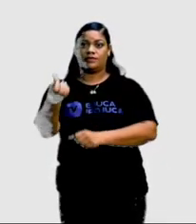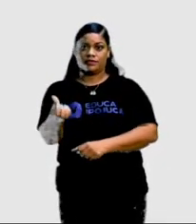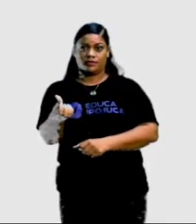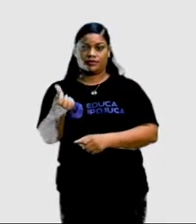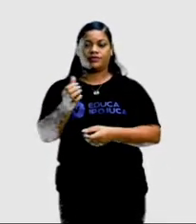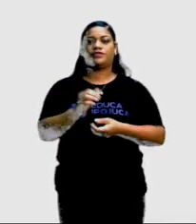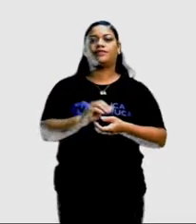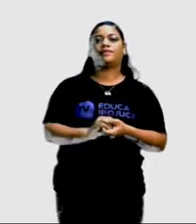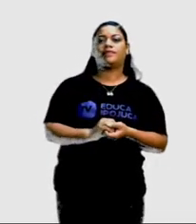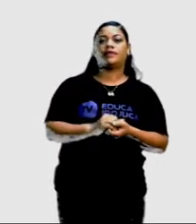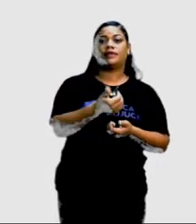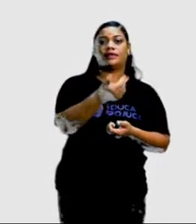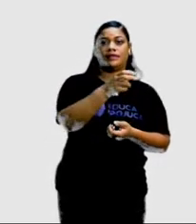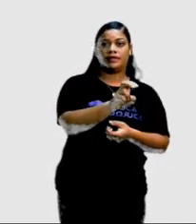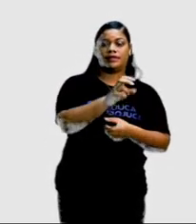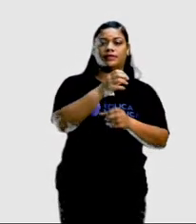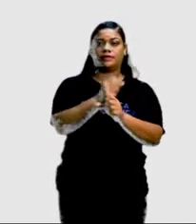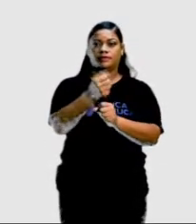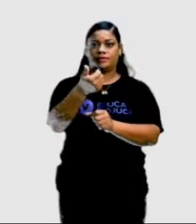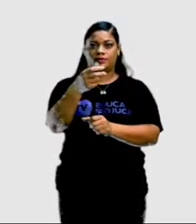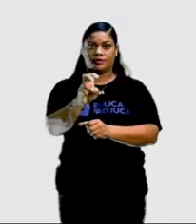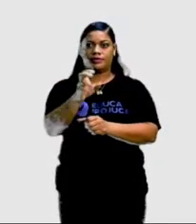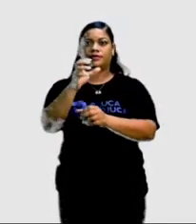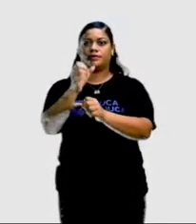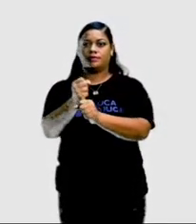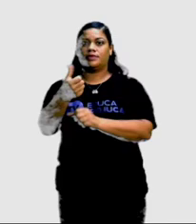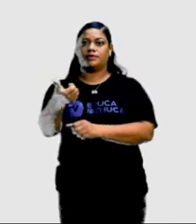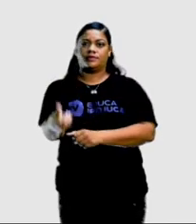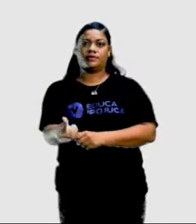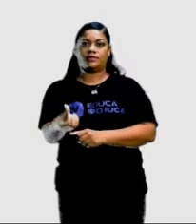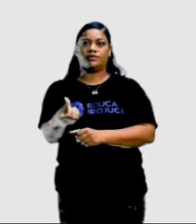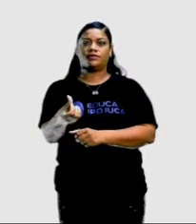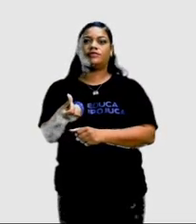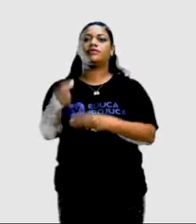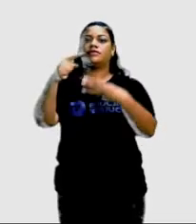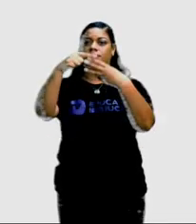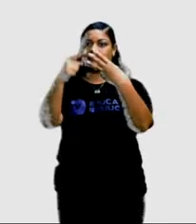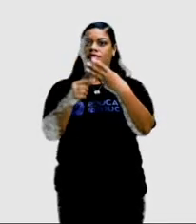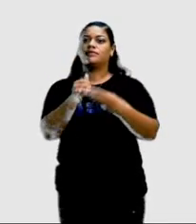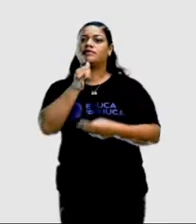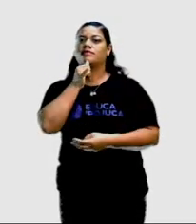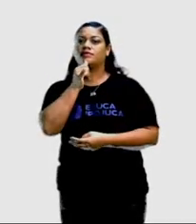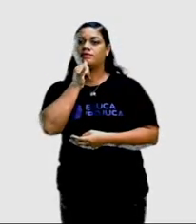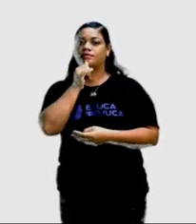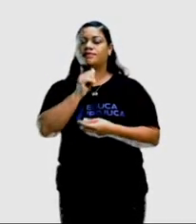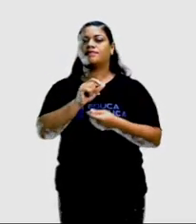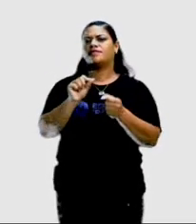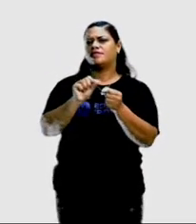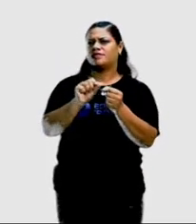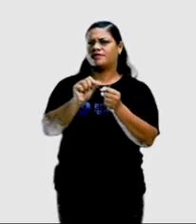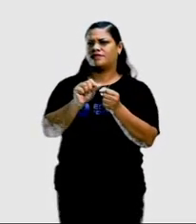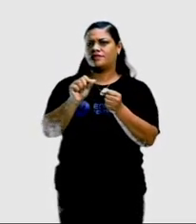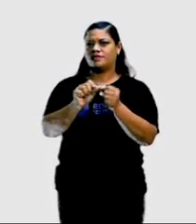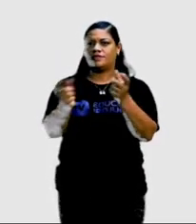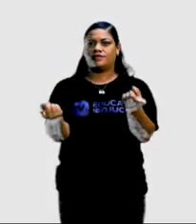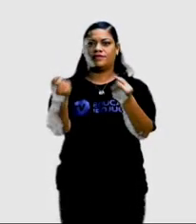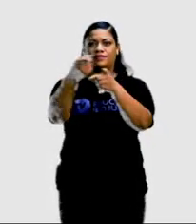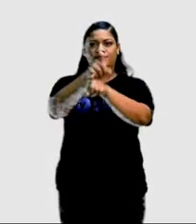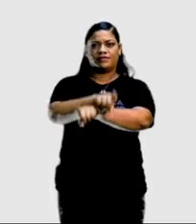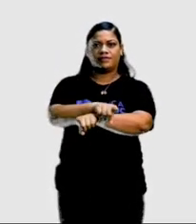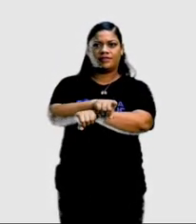exemplo. 15 mais 15 mais 16 também foi outro exemplo. Porém, se fizermos o